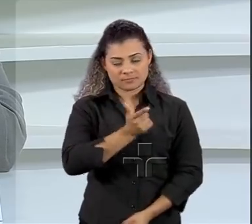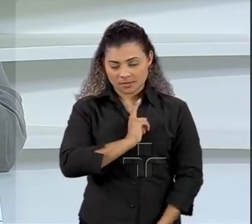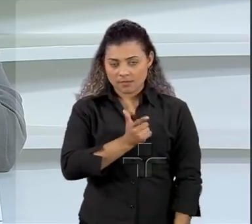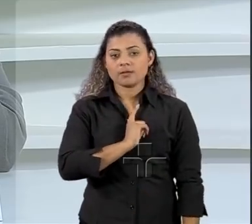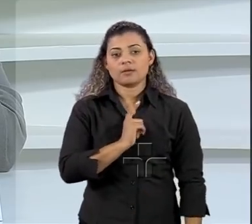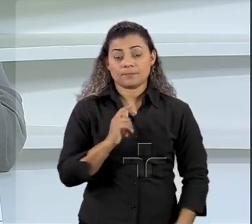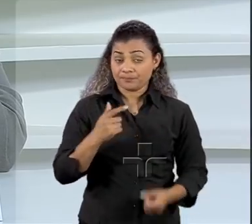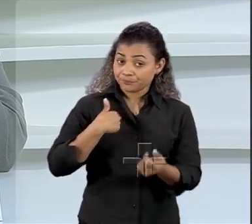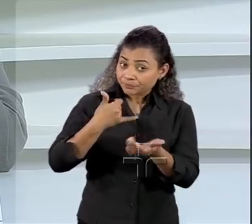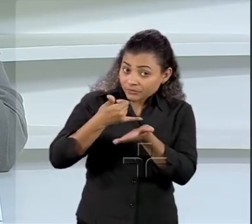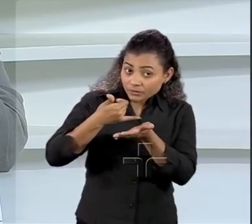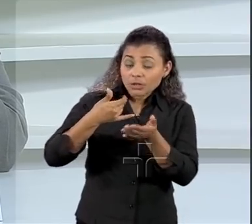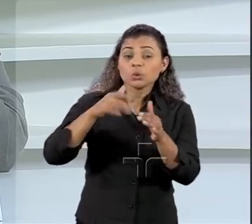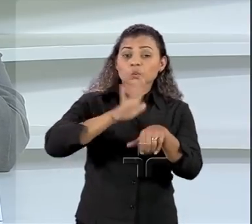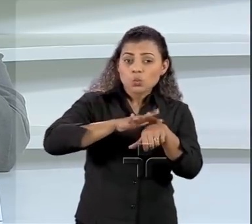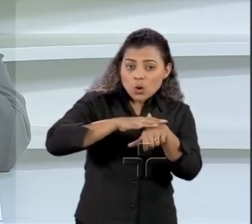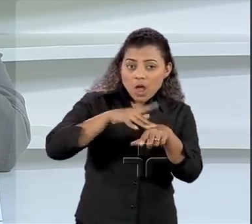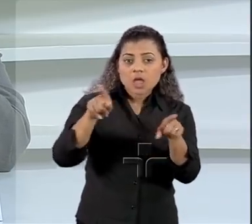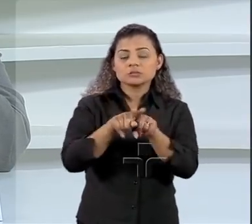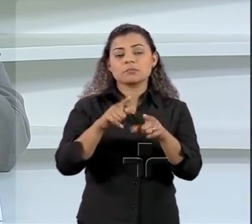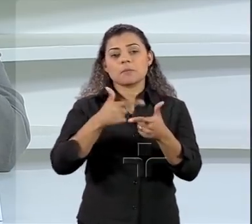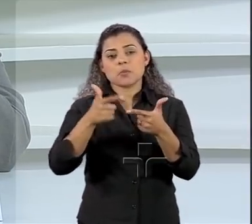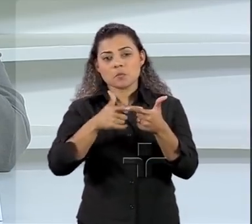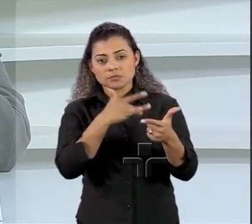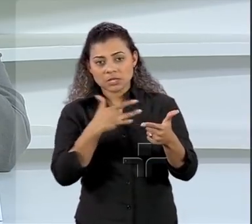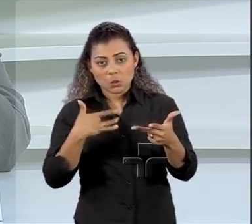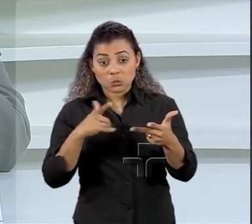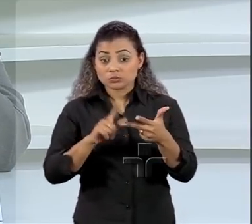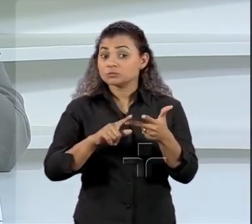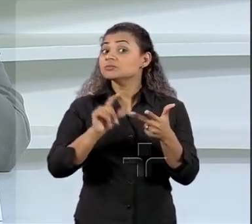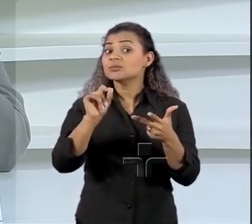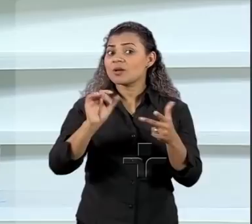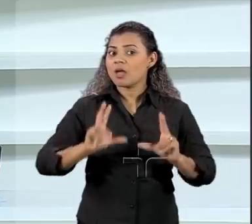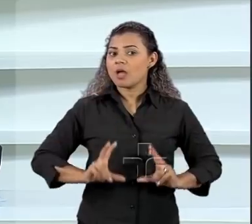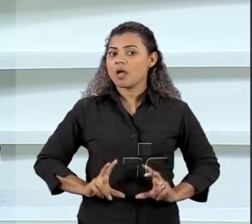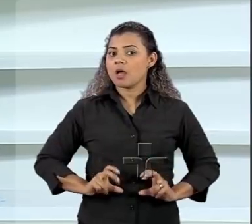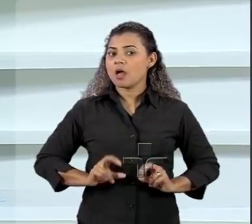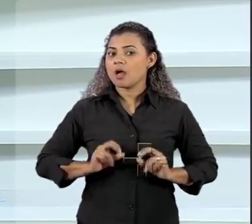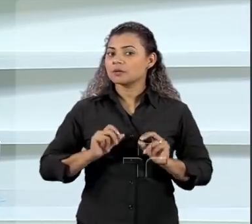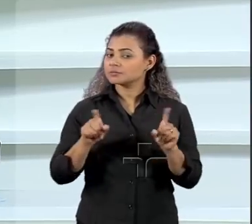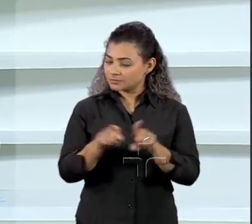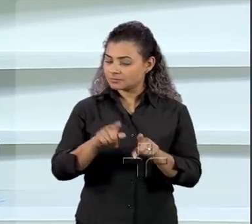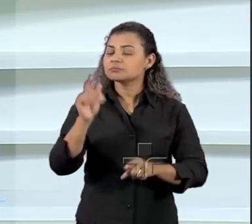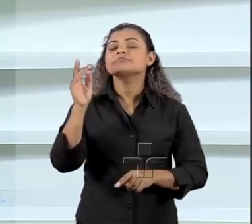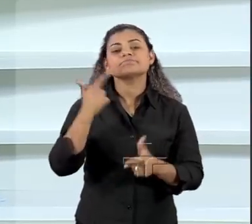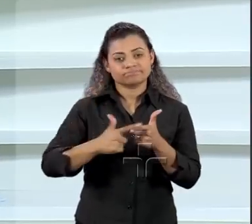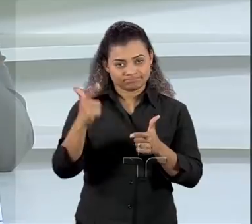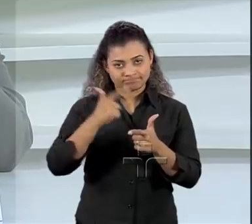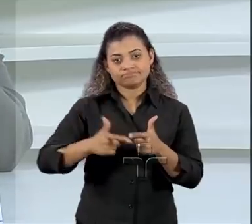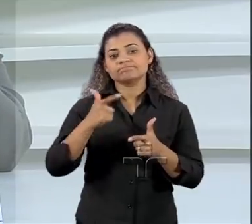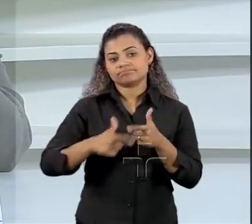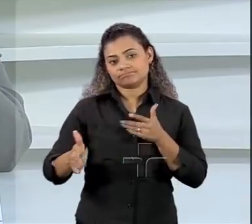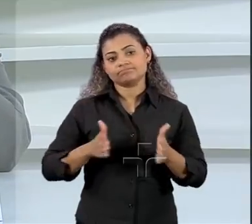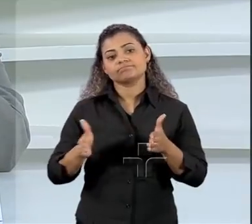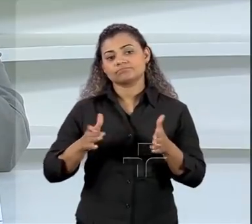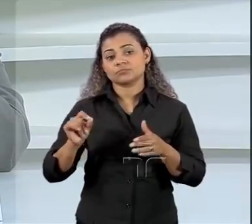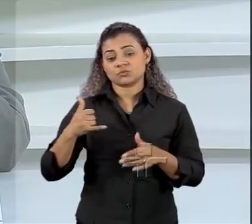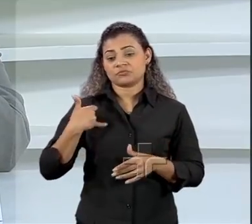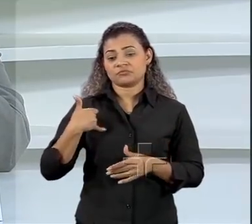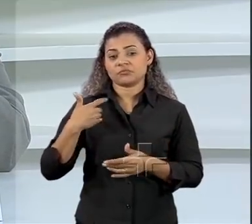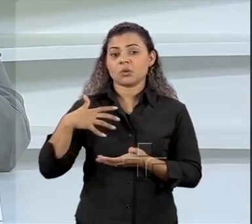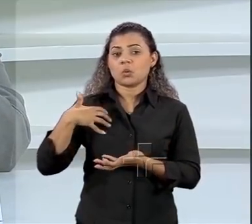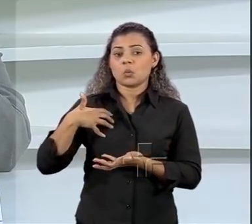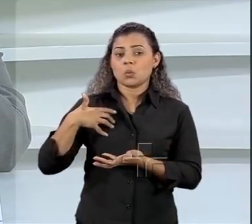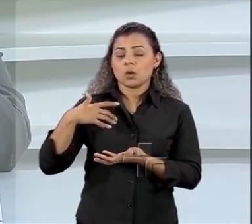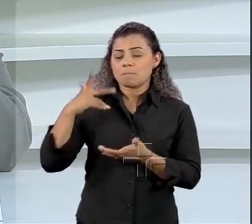e problemas de saúde que você mencionou, quero acrescentar o câncer também, que é um grande problema relacionado aí com o aumento da expectativa de vida e com o álcool